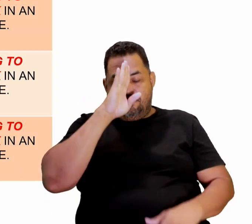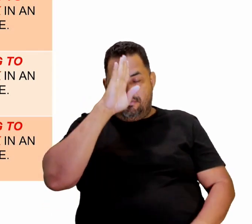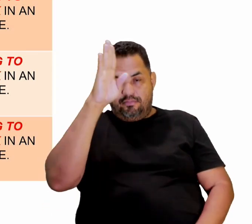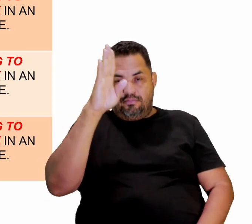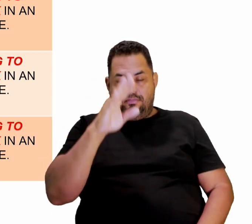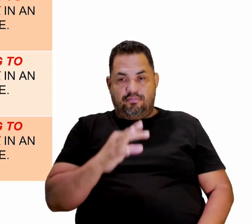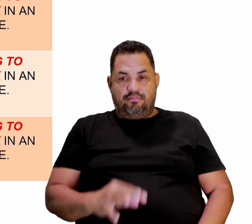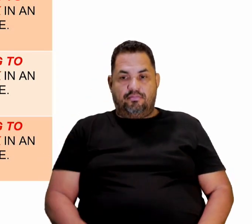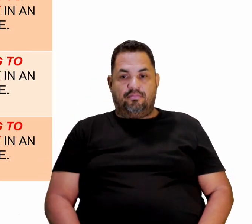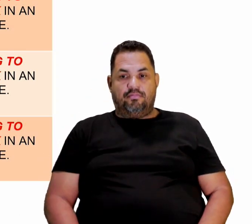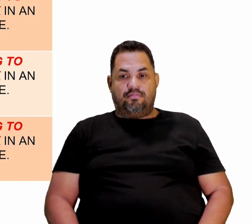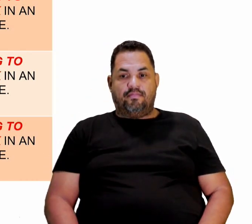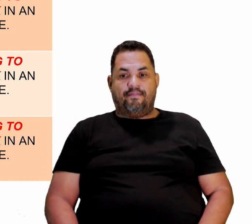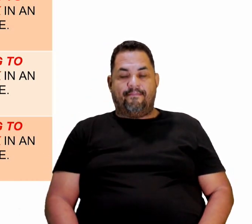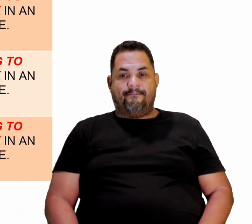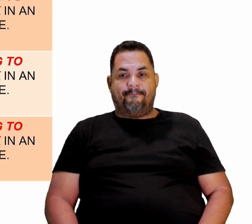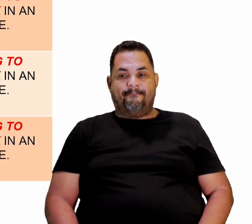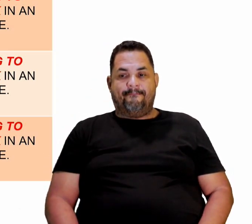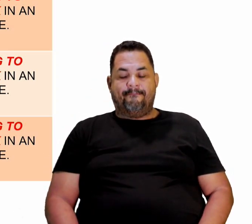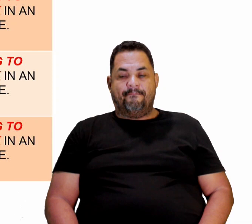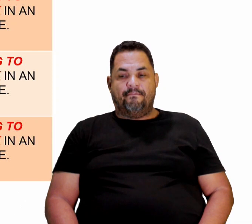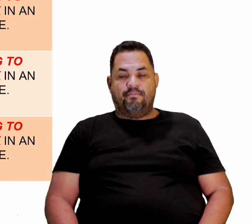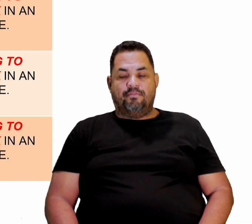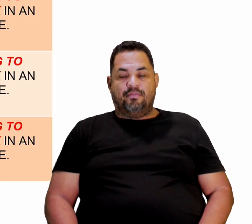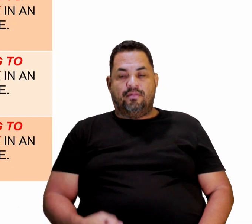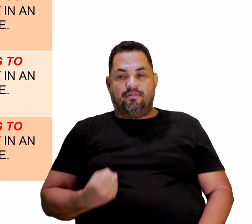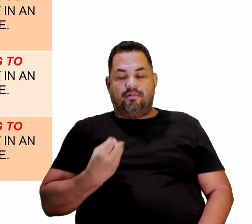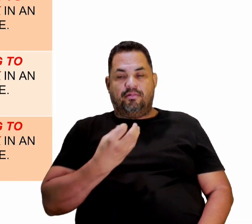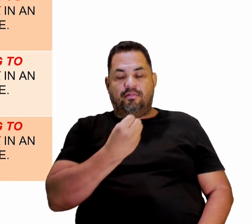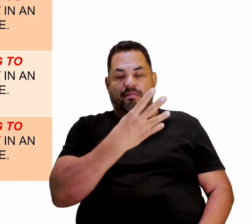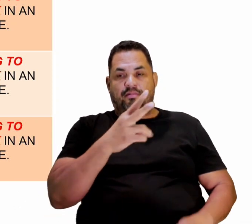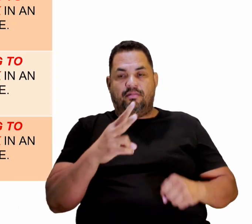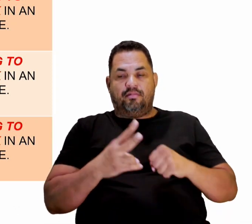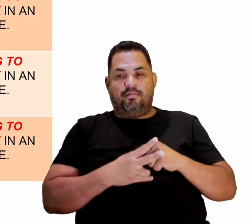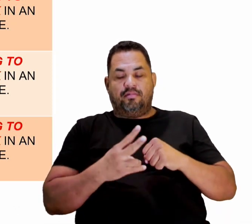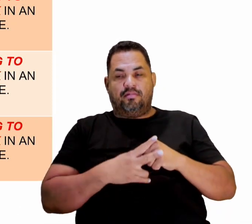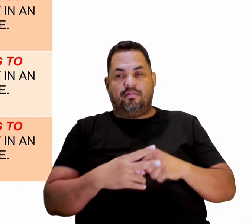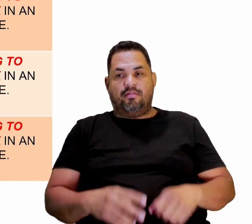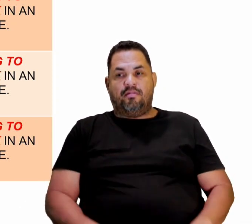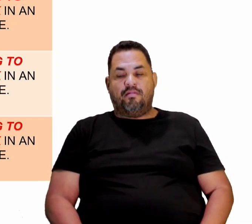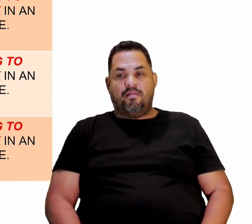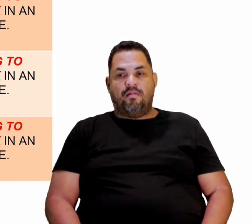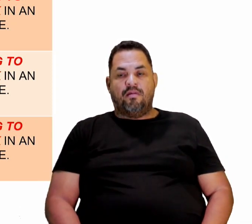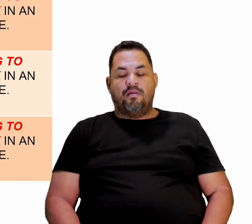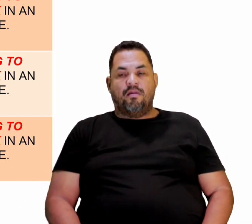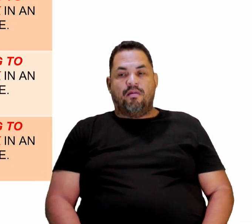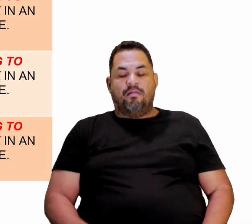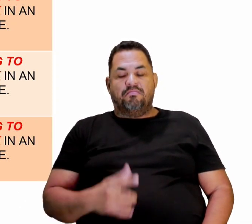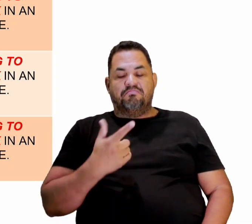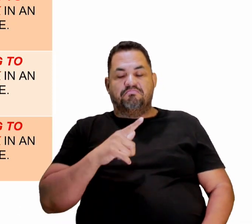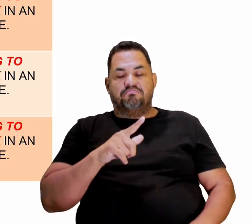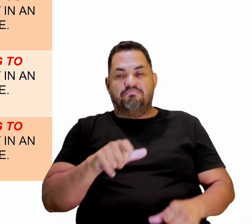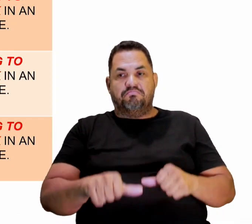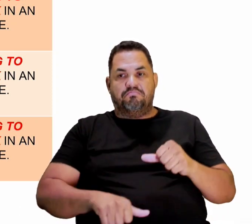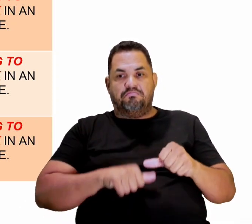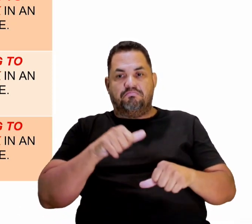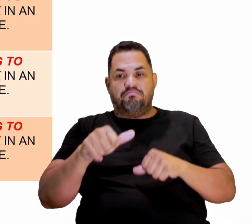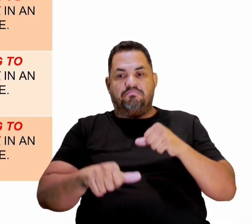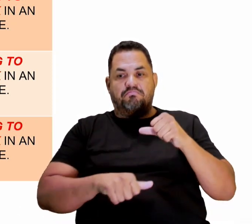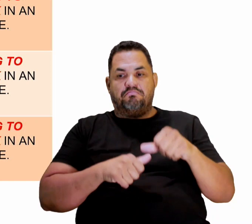coloquei Travel Travel viajar e o verbo ele ensina uma alteração